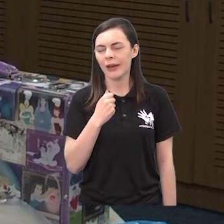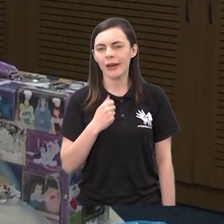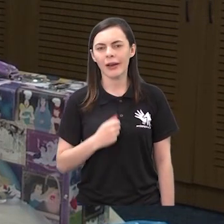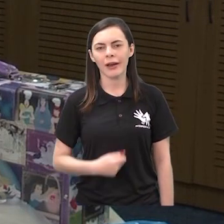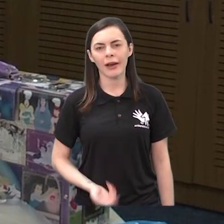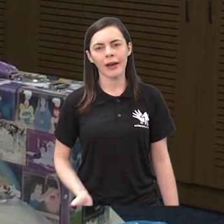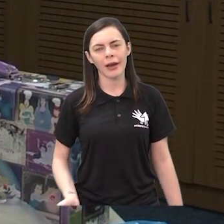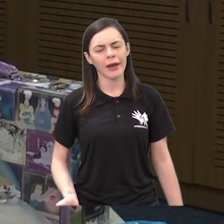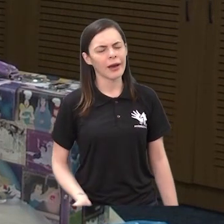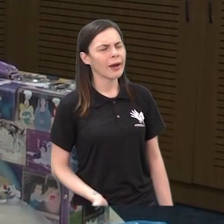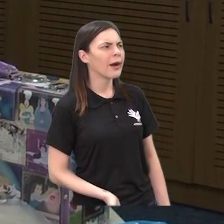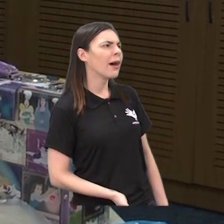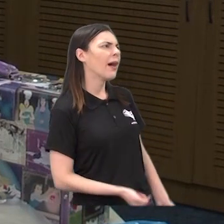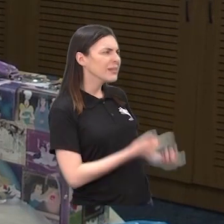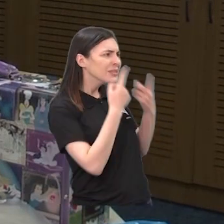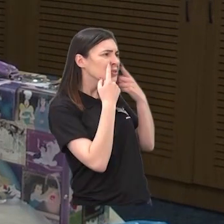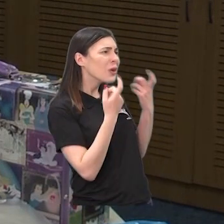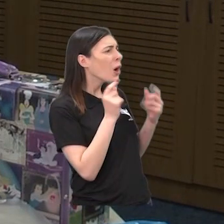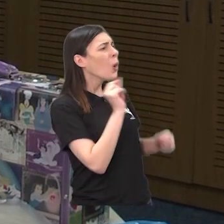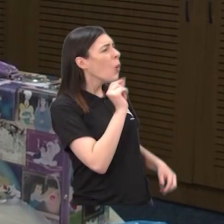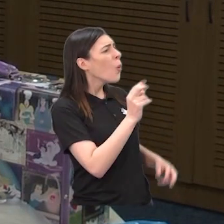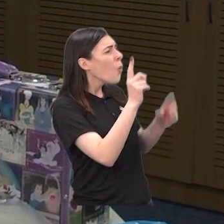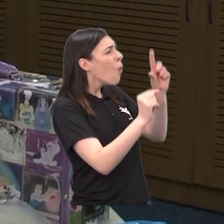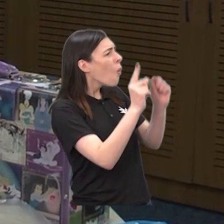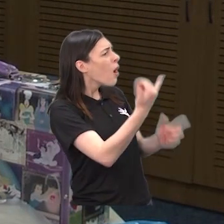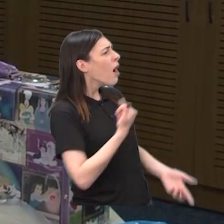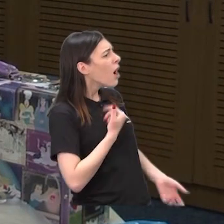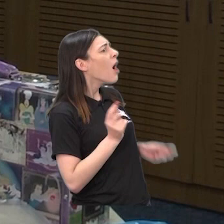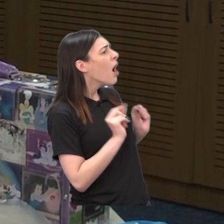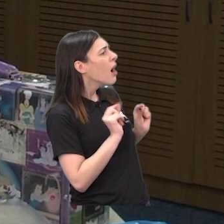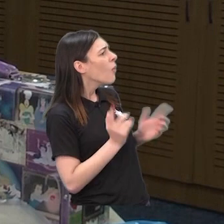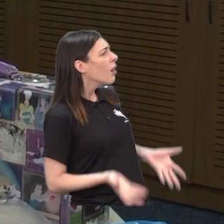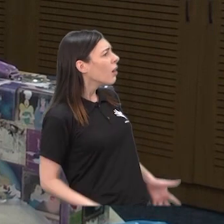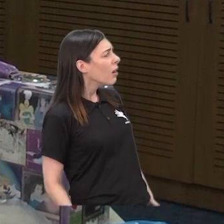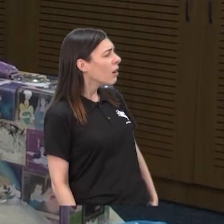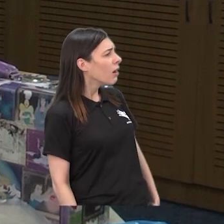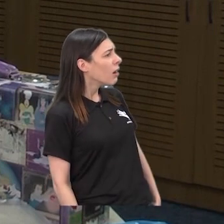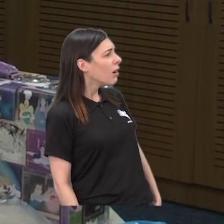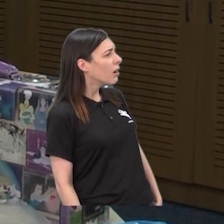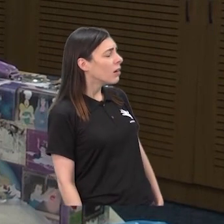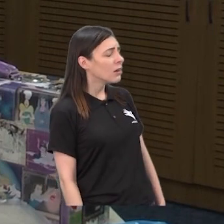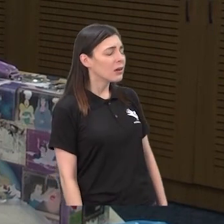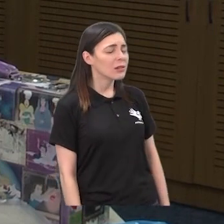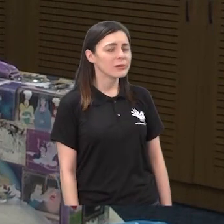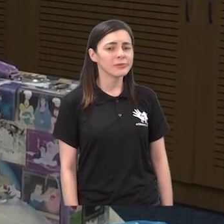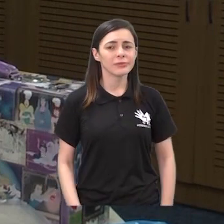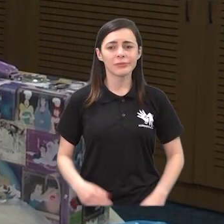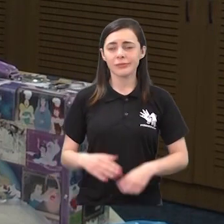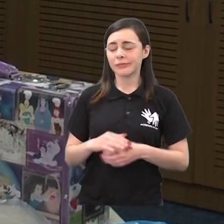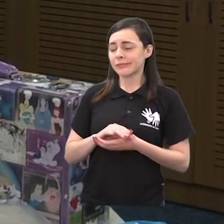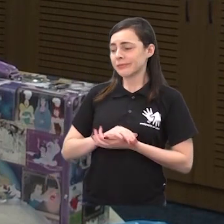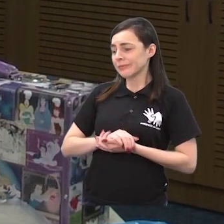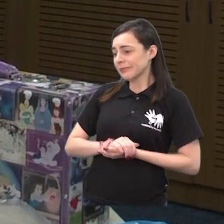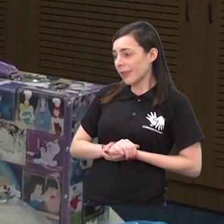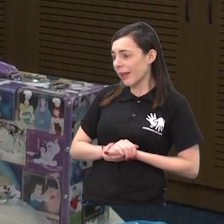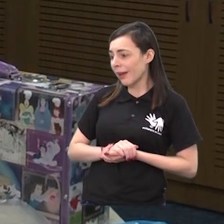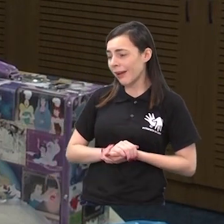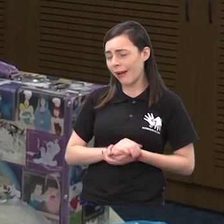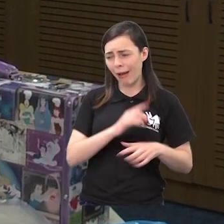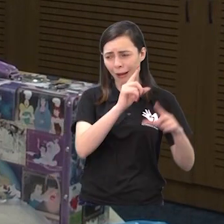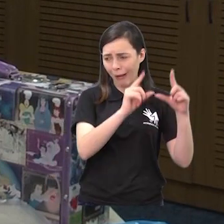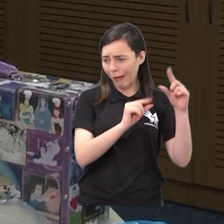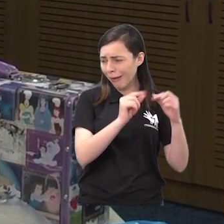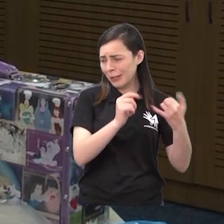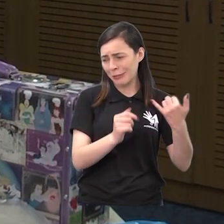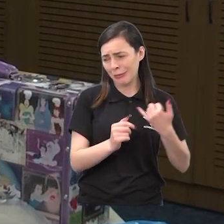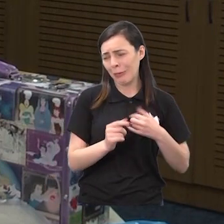chorão, pare logo com isso e diga lá o que mais que a estrelinha mandou dizer pra mim. Então, o sapinho disse: